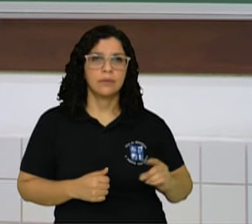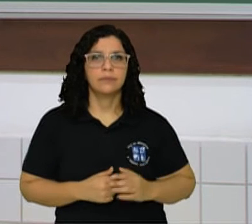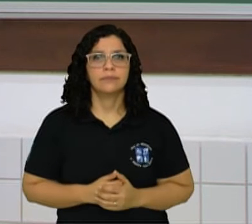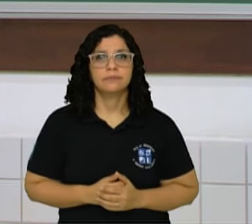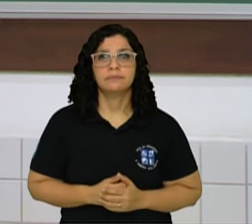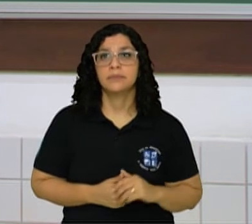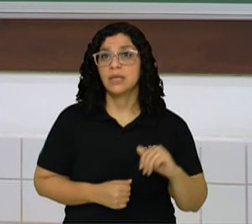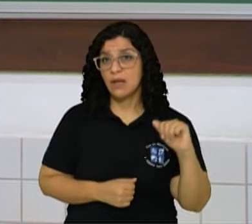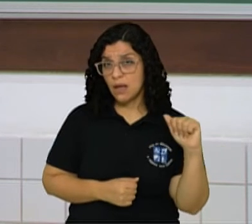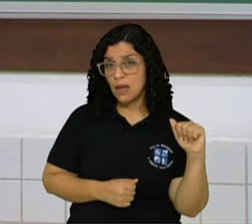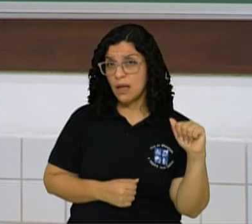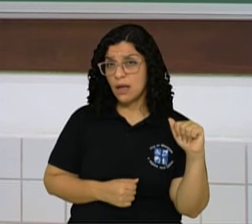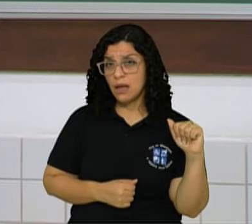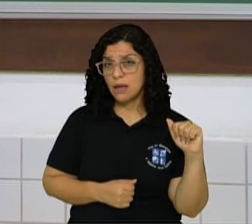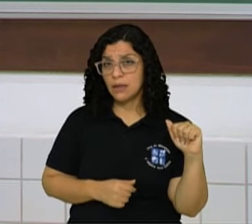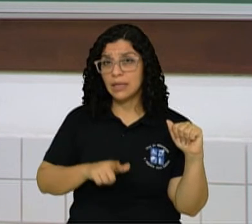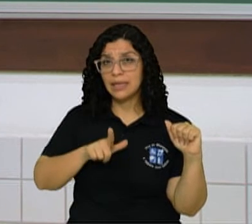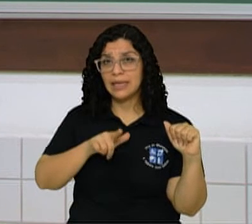lá.